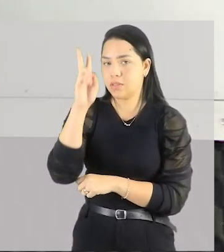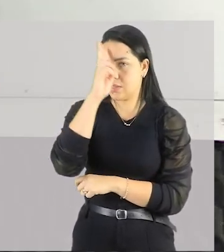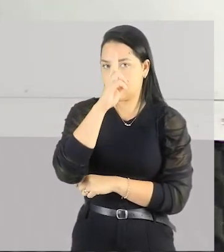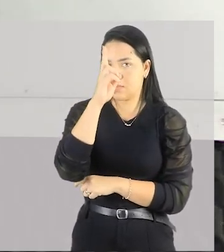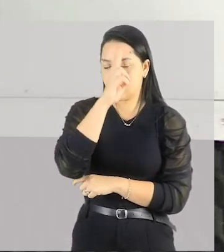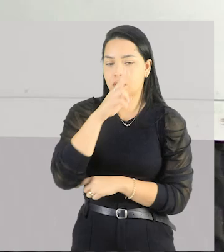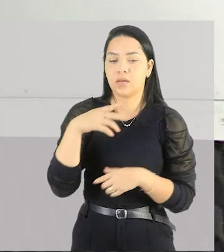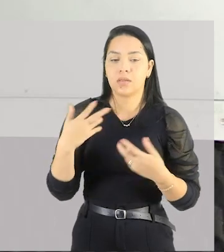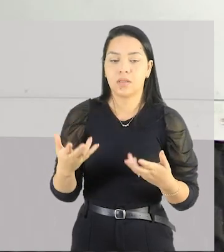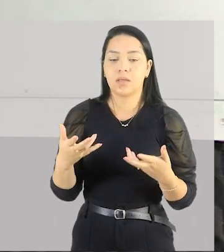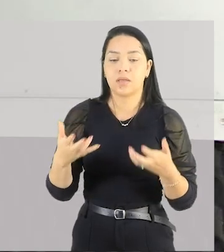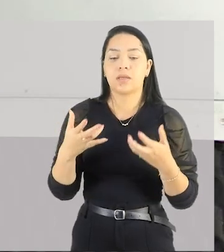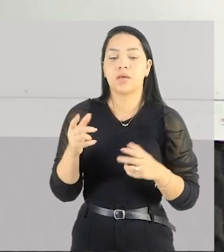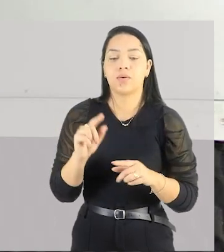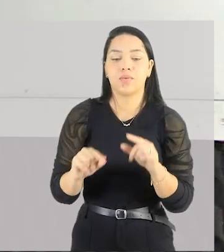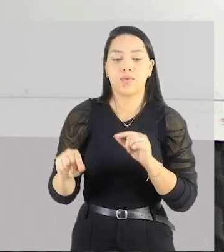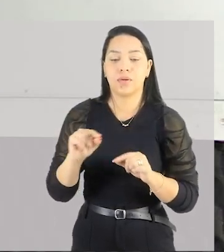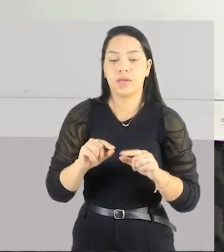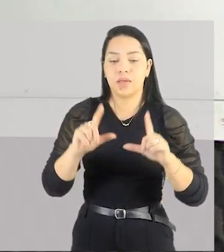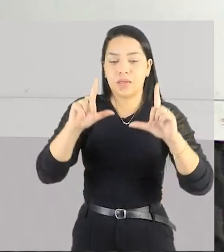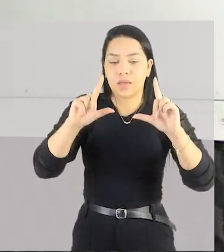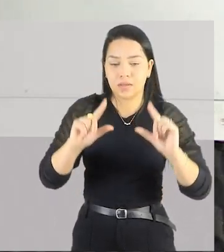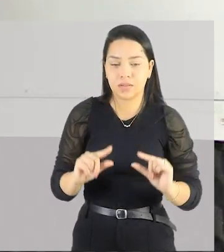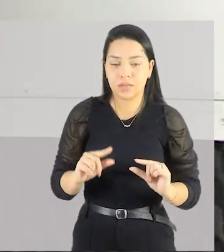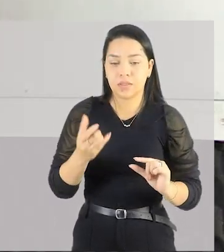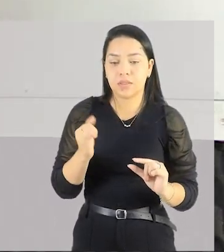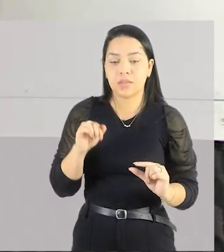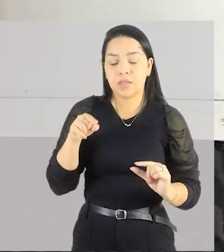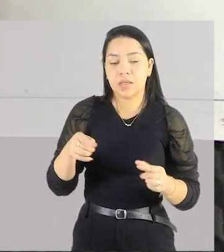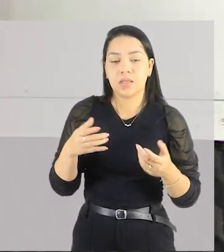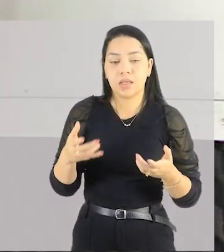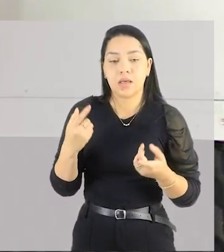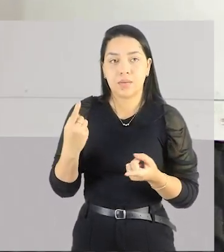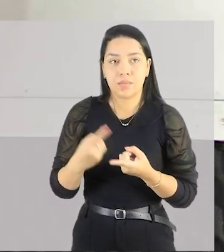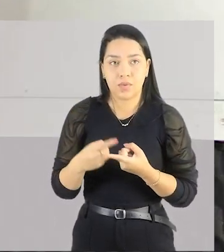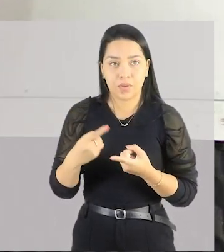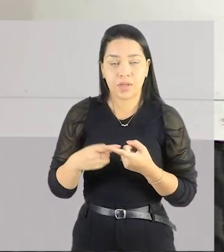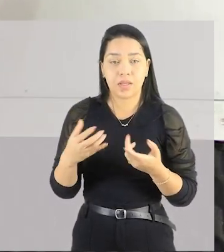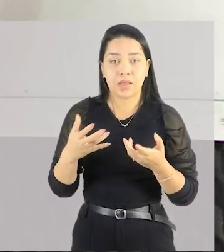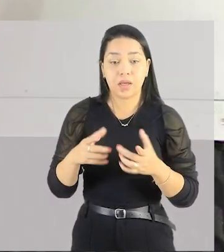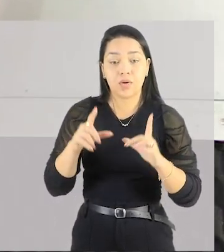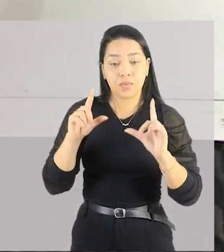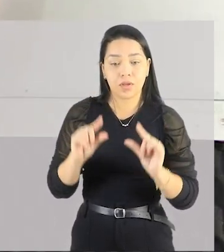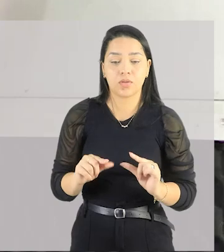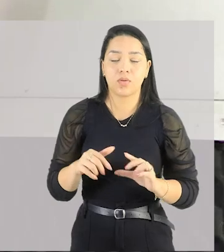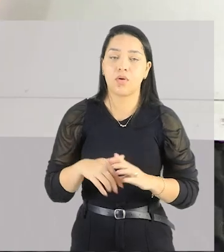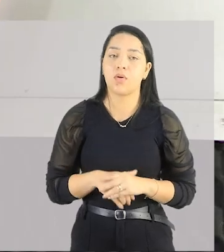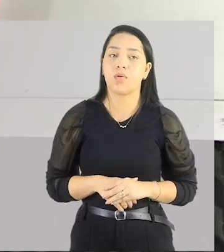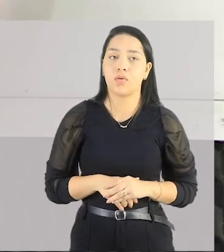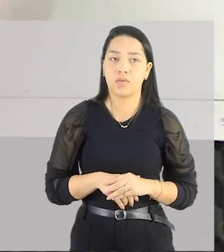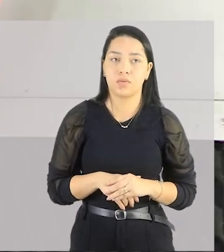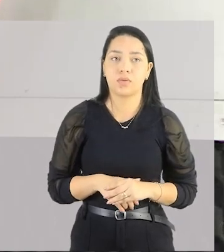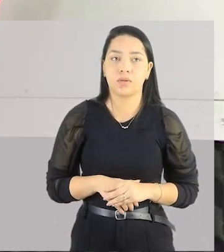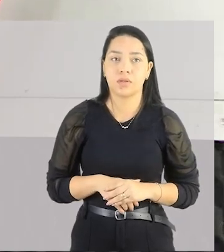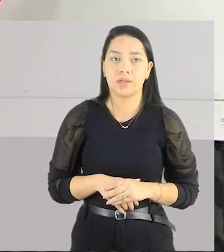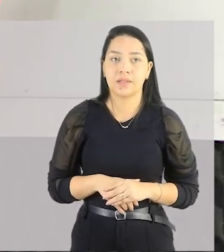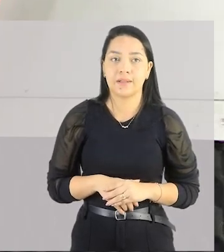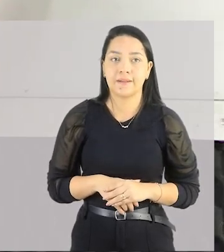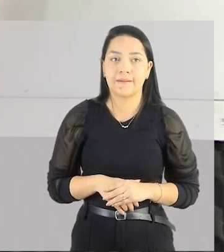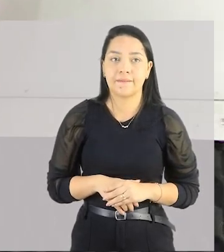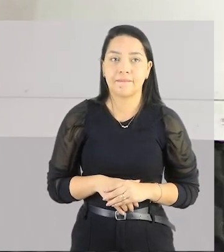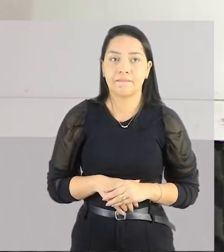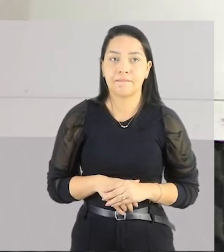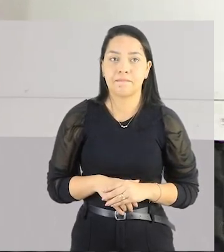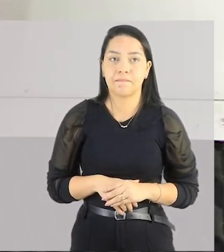lembrando, né, que ele quer o quê? Reduzir. Se ele quer reduzir, turma, é porque ele quer o menor. Se ele